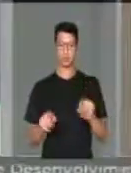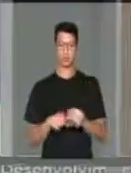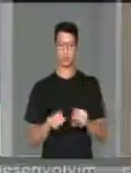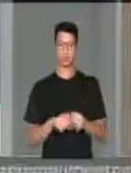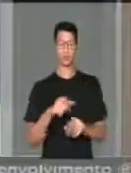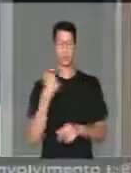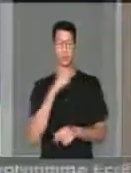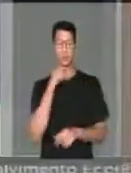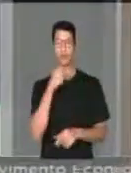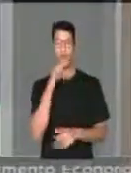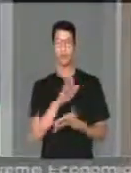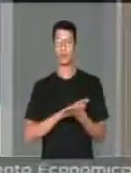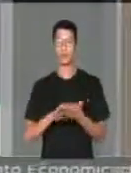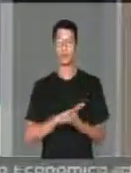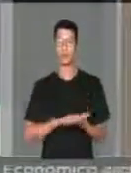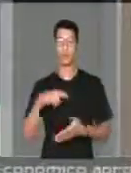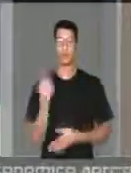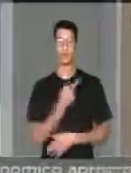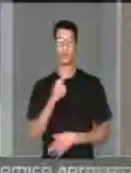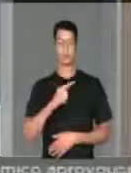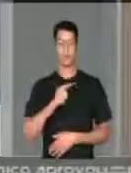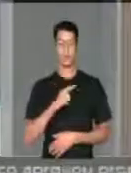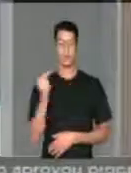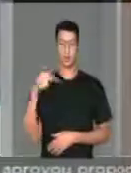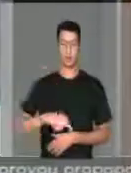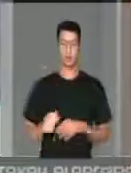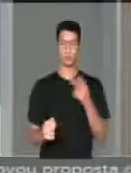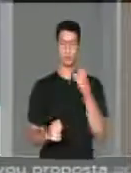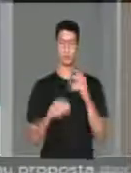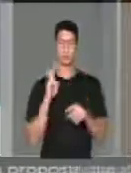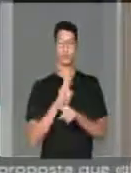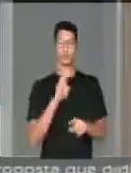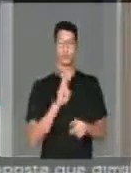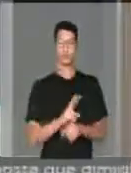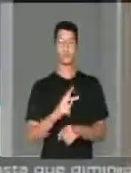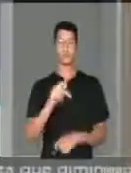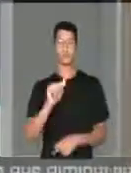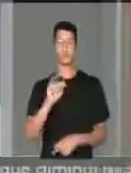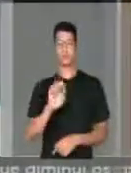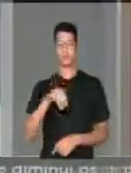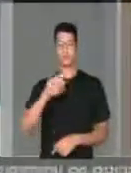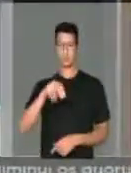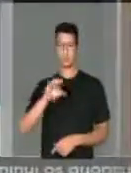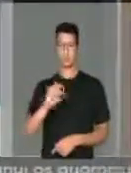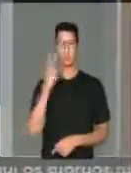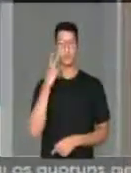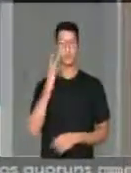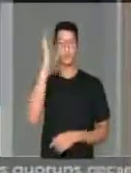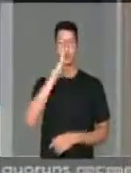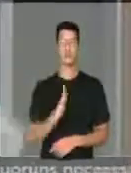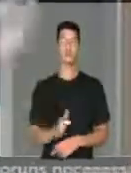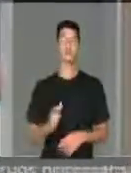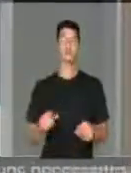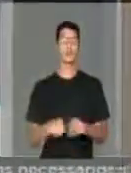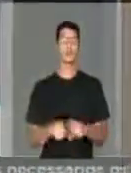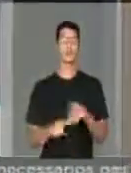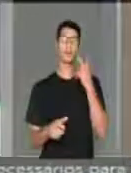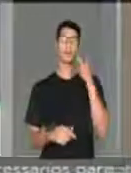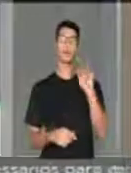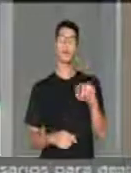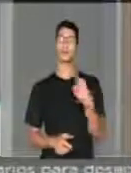sem dúvida nenhuma. Nós temos que estar aqui defendendo o patrimônio público brasileiro. E para